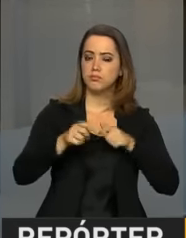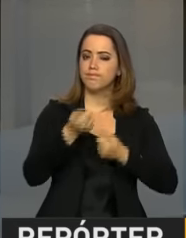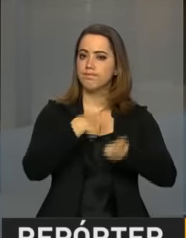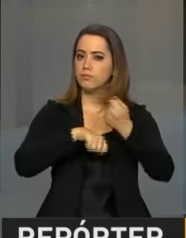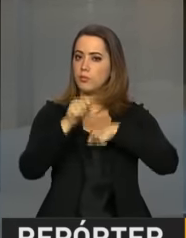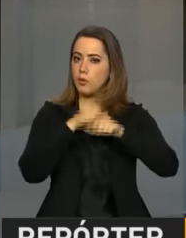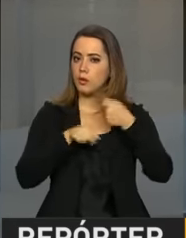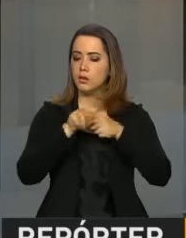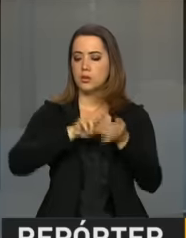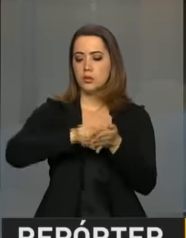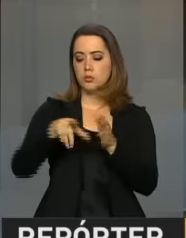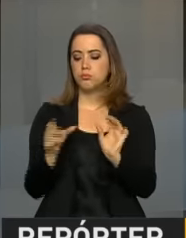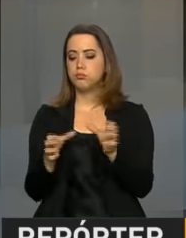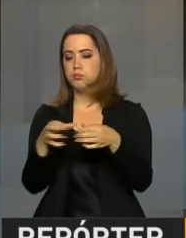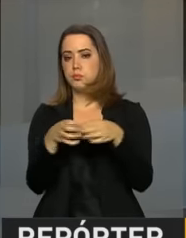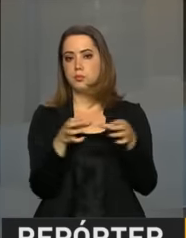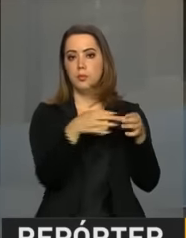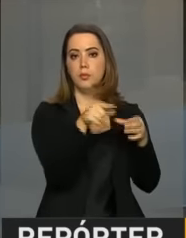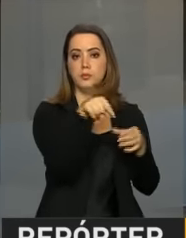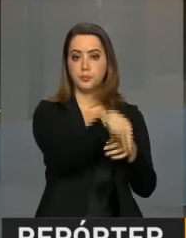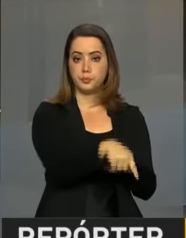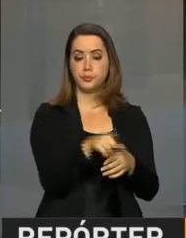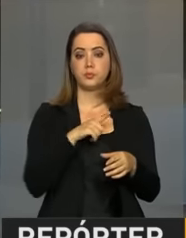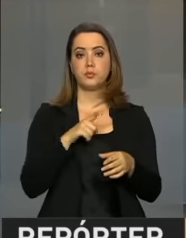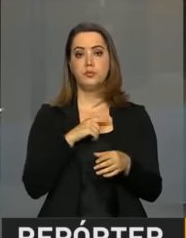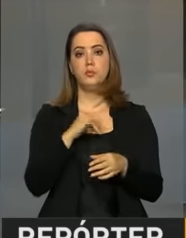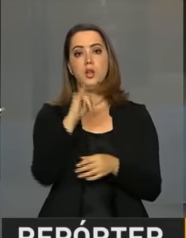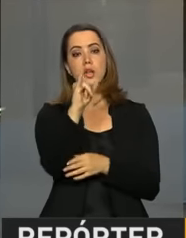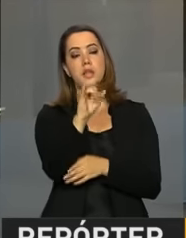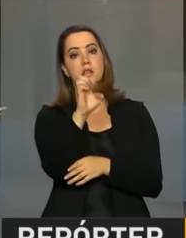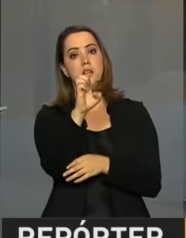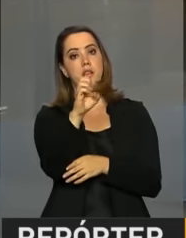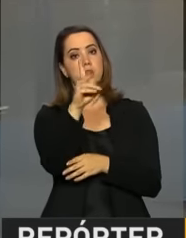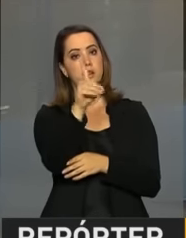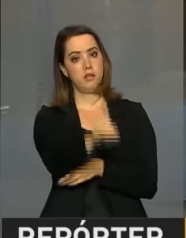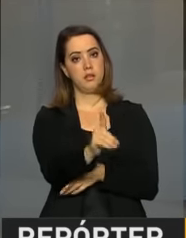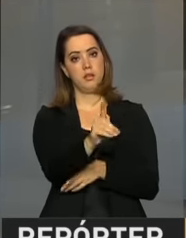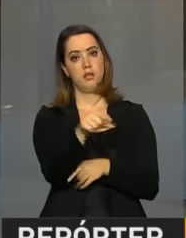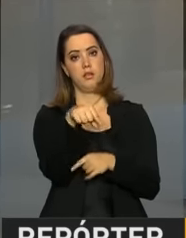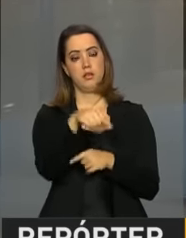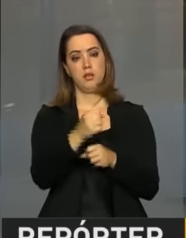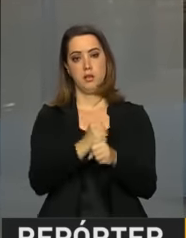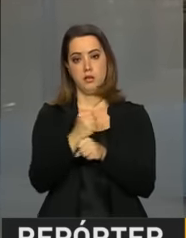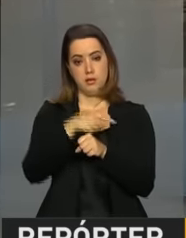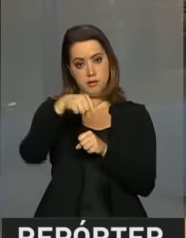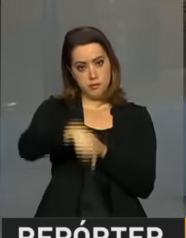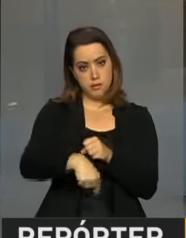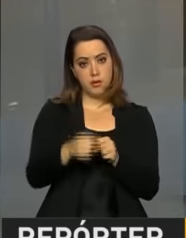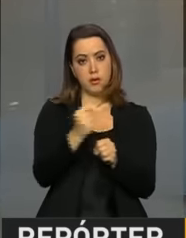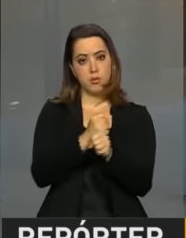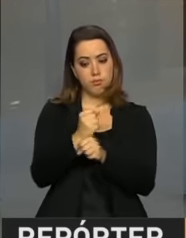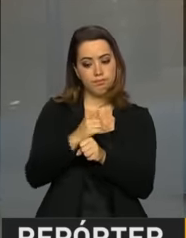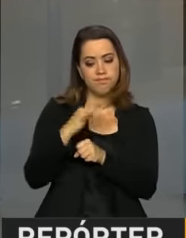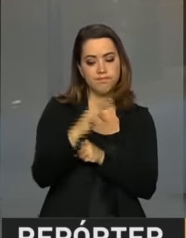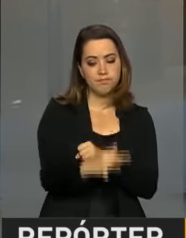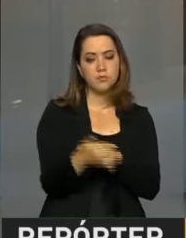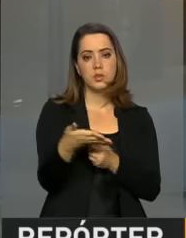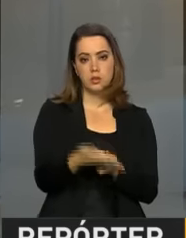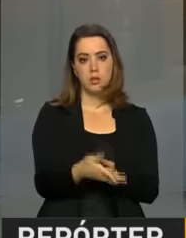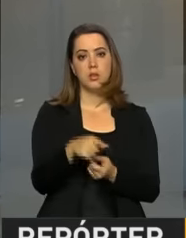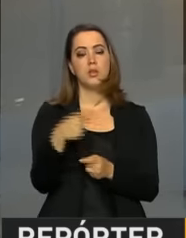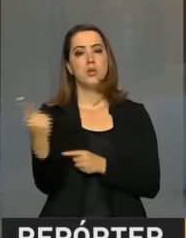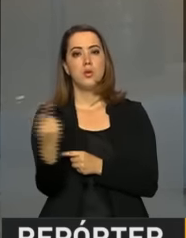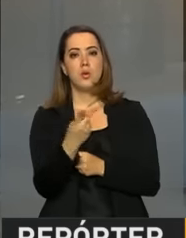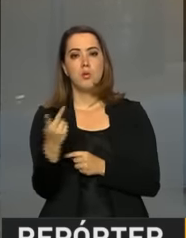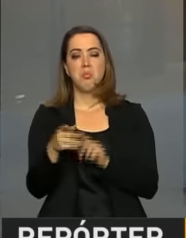em diferentes setores. Segundo o boletim Focus, o IED de 2016 e de 2017 vai fechar em cada